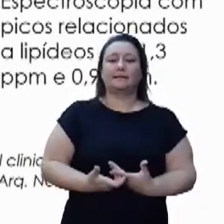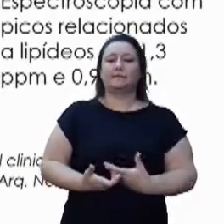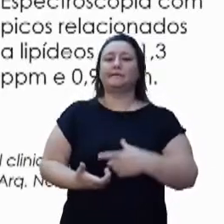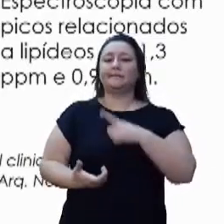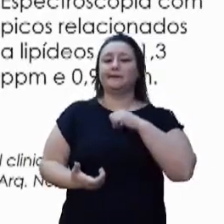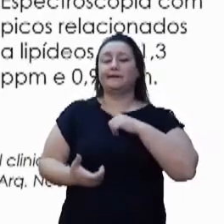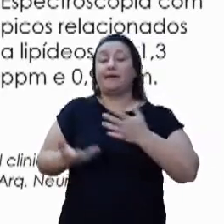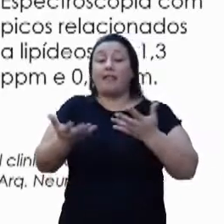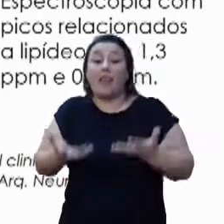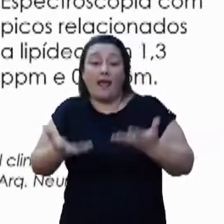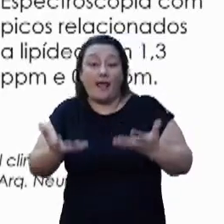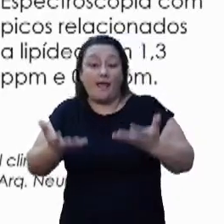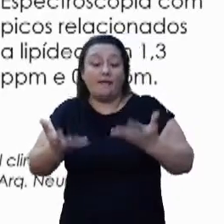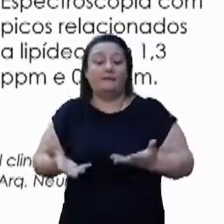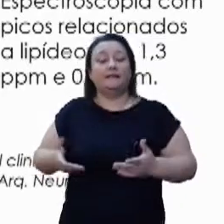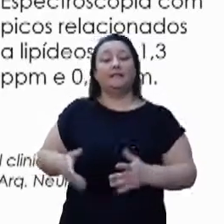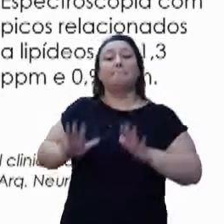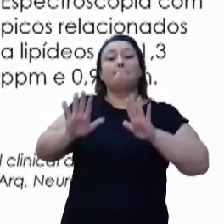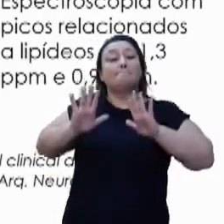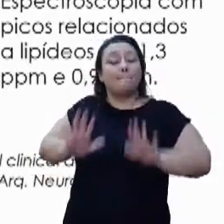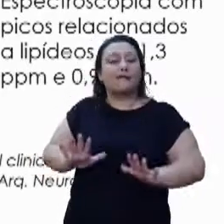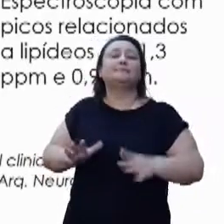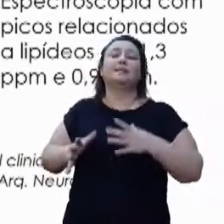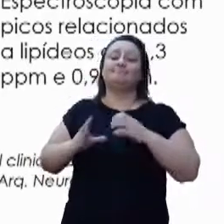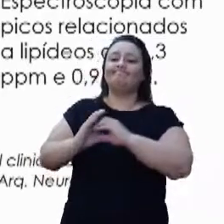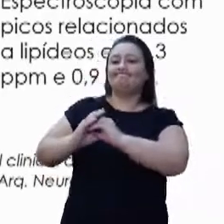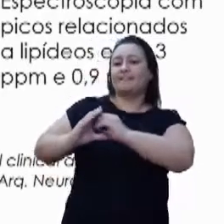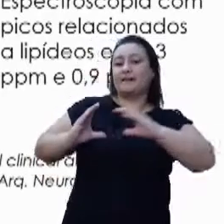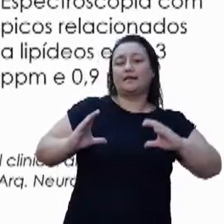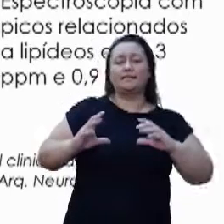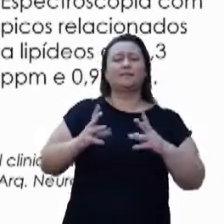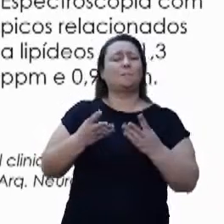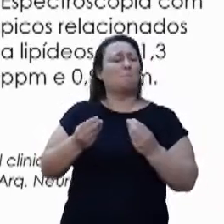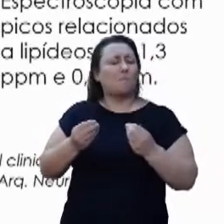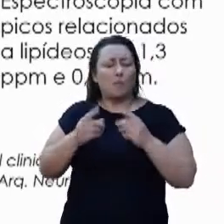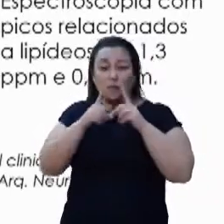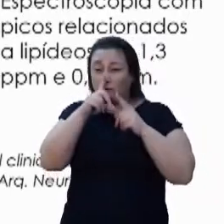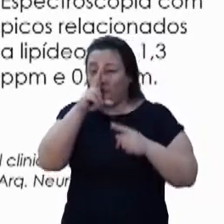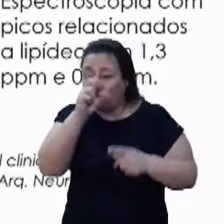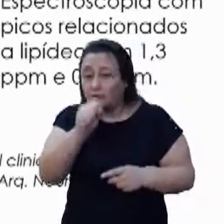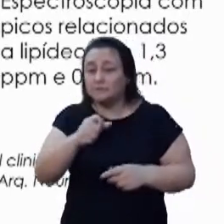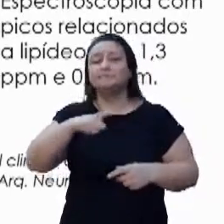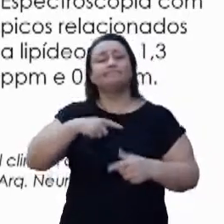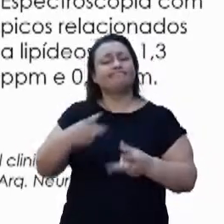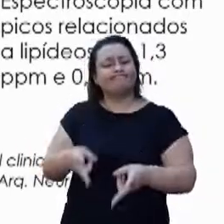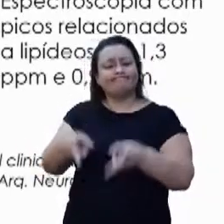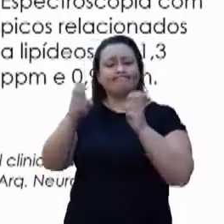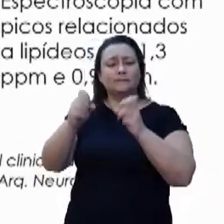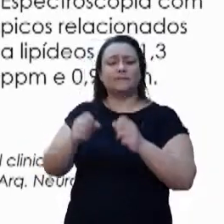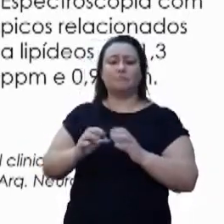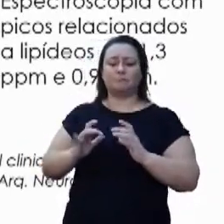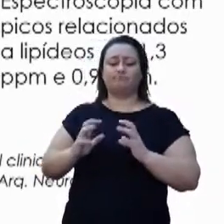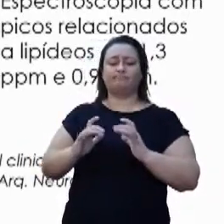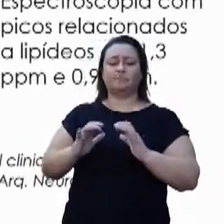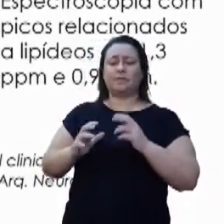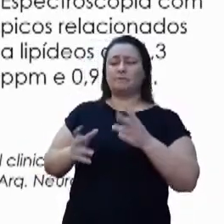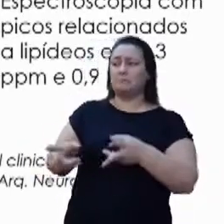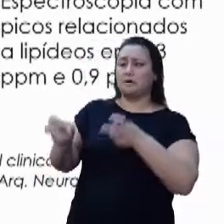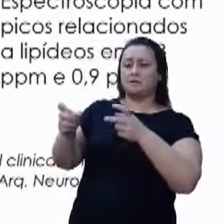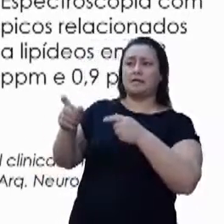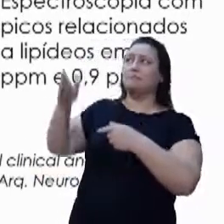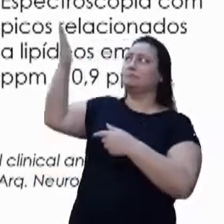até leve, mas normalmente bem característica, bastante acentuada, e chama atenção também na espectroscopia